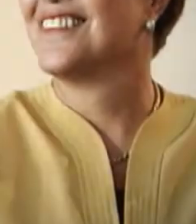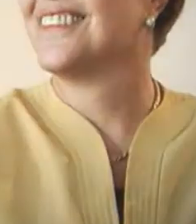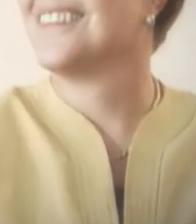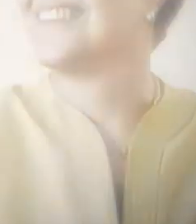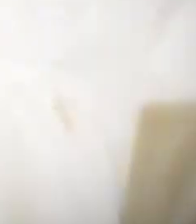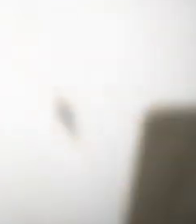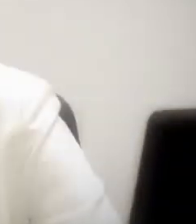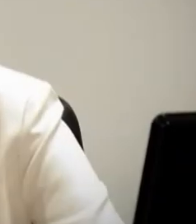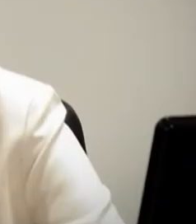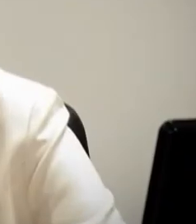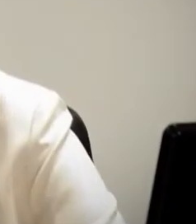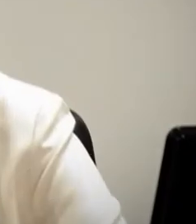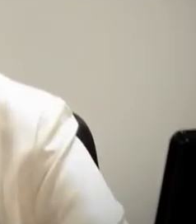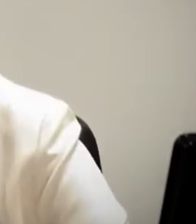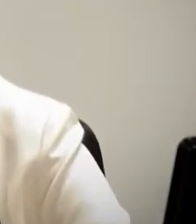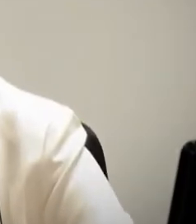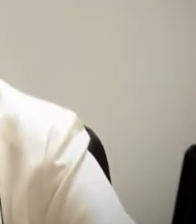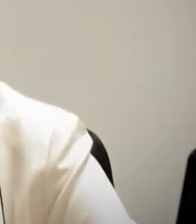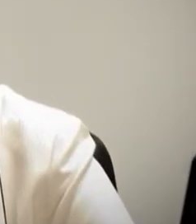o